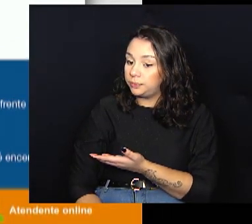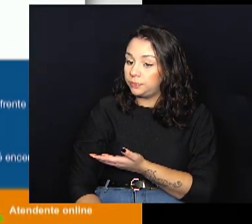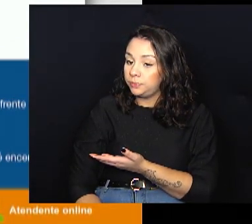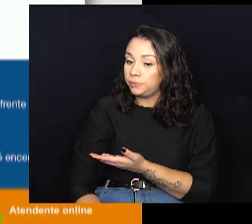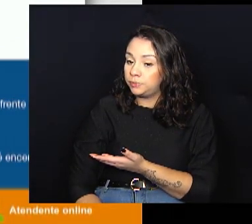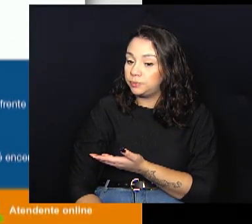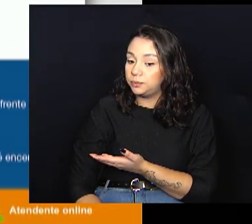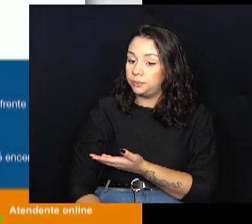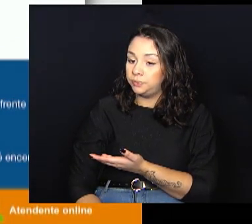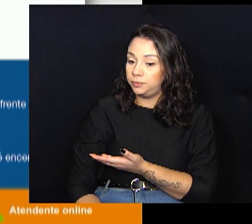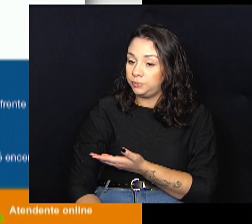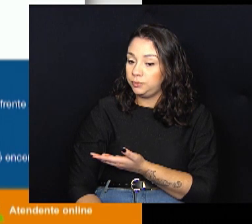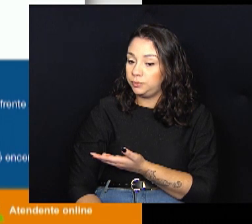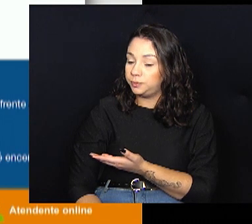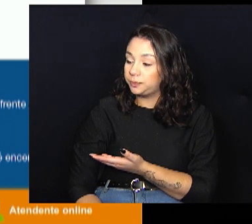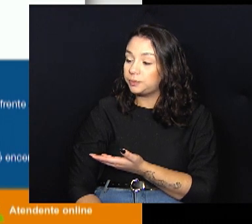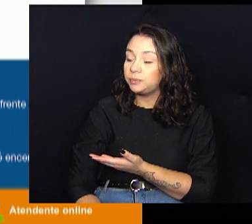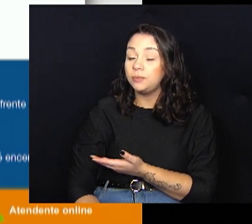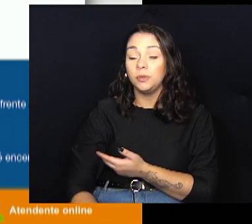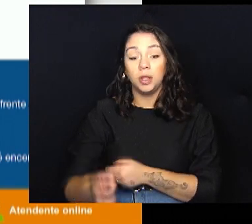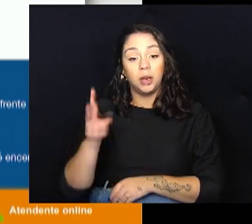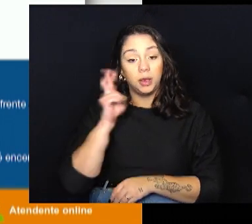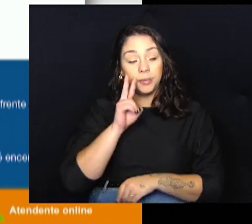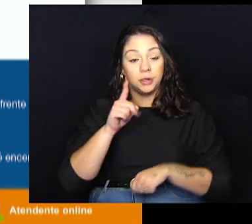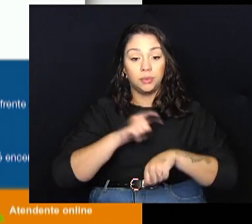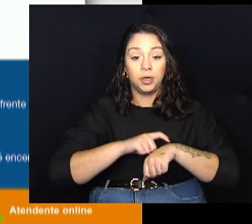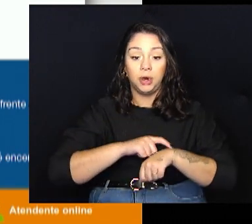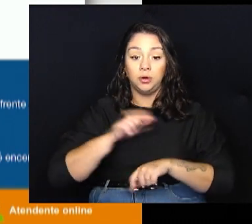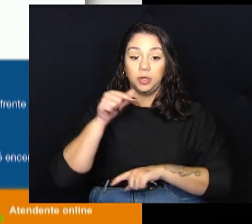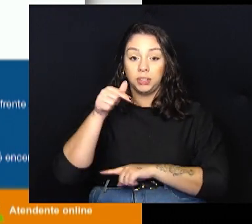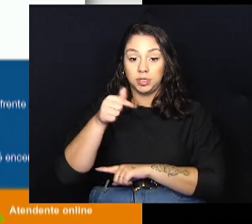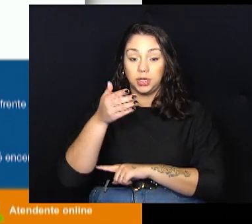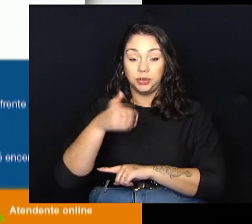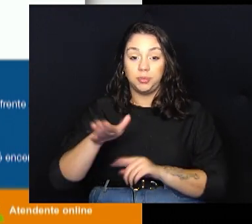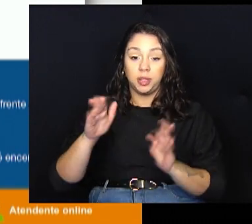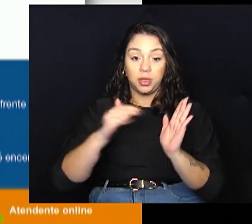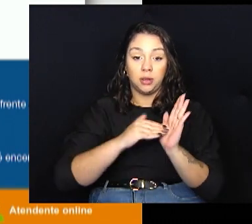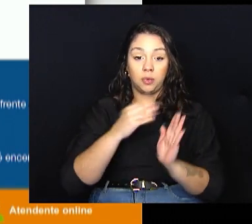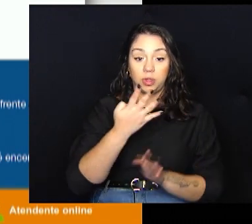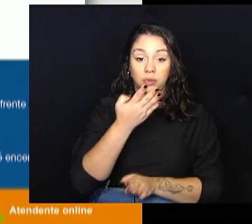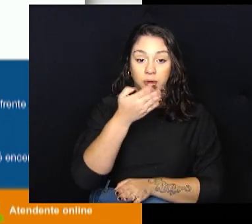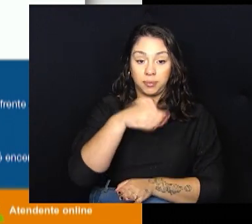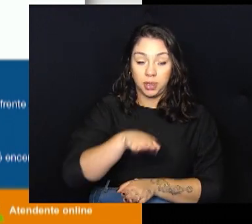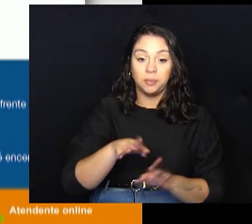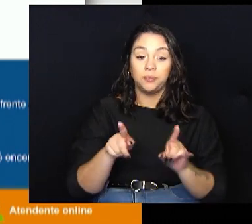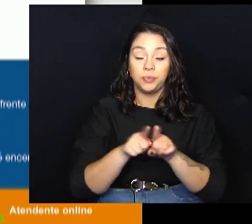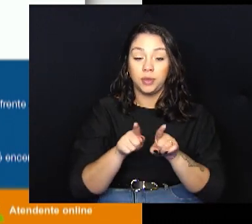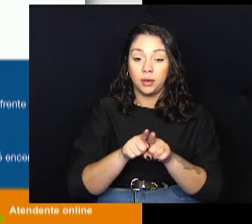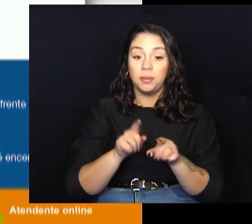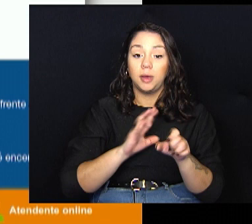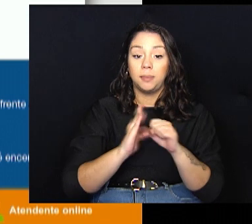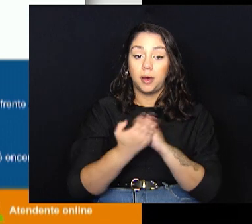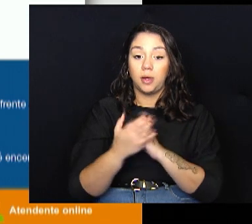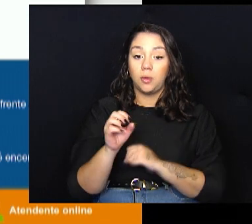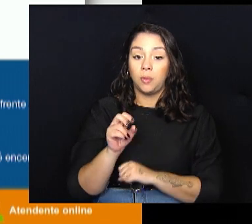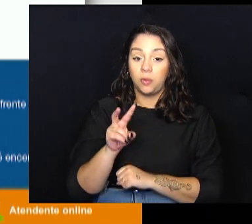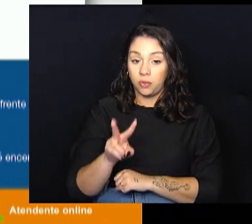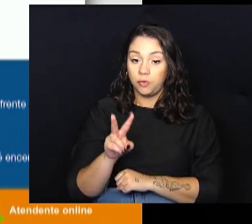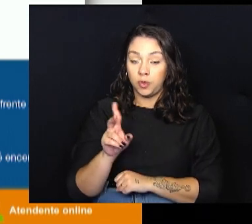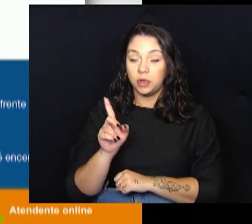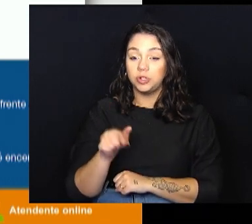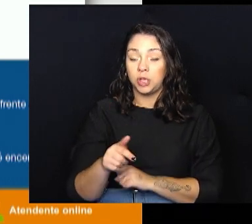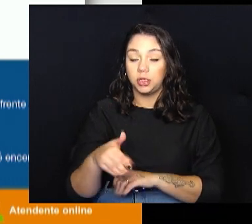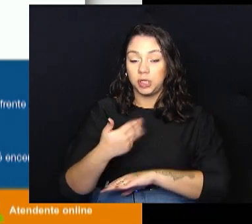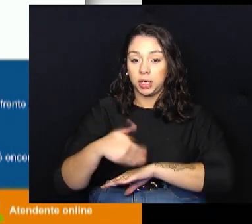427 Lembrando que a da 7:30 da manhã às 4:30 da tarde tem a unidade do rede que fica na Avenida Rui